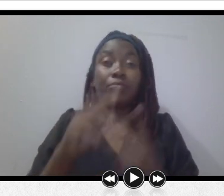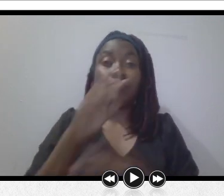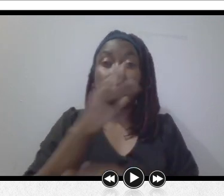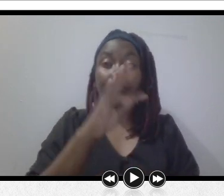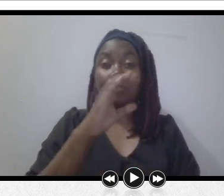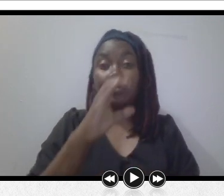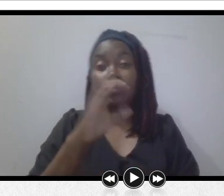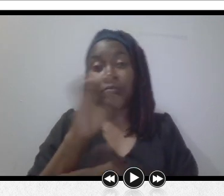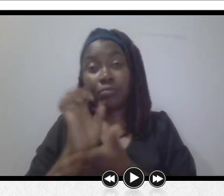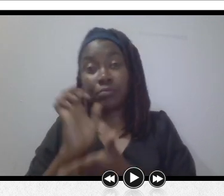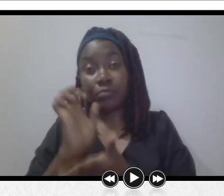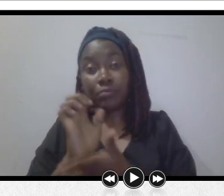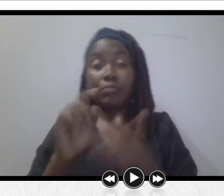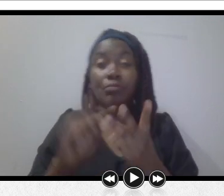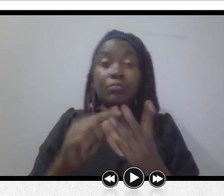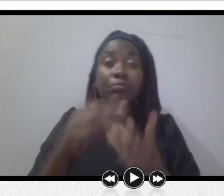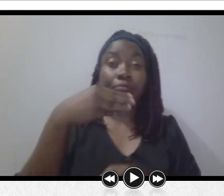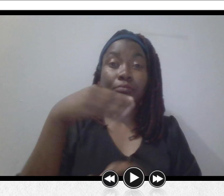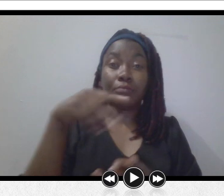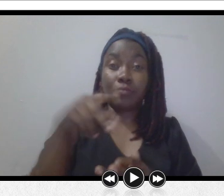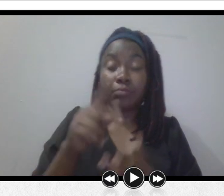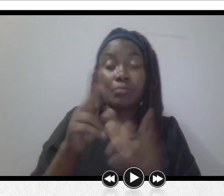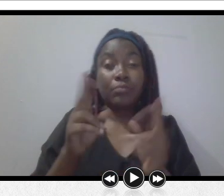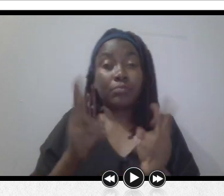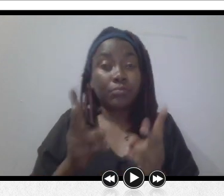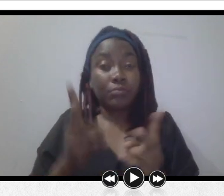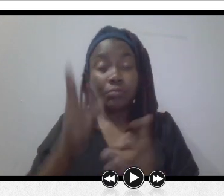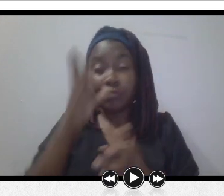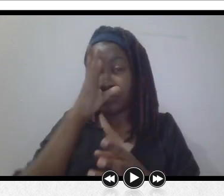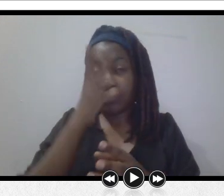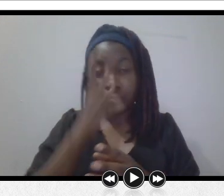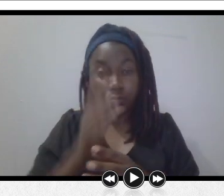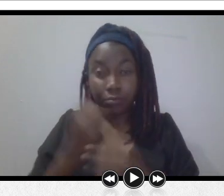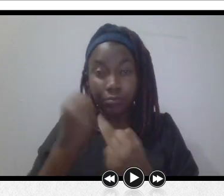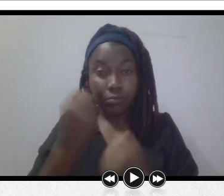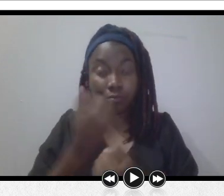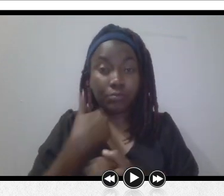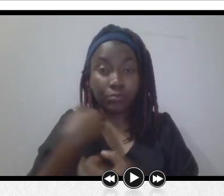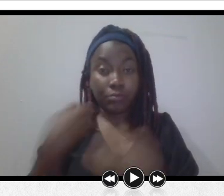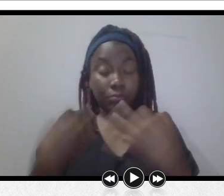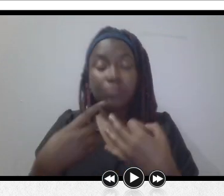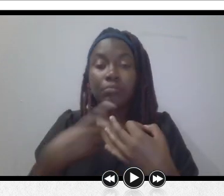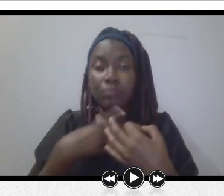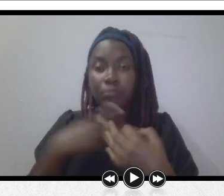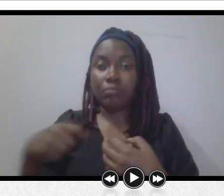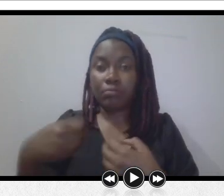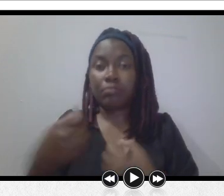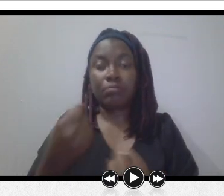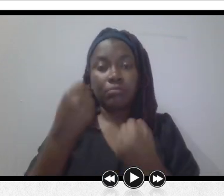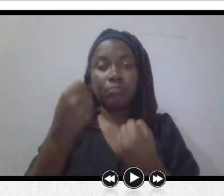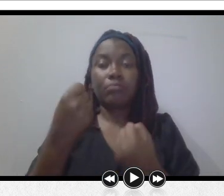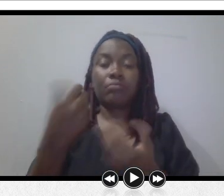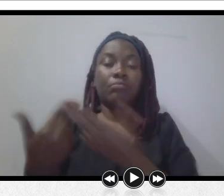dos Estados, ao Ministério Público e à própria compreensão do Poder Judiciário, tem muito fortalecido o papel das agências